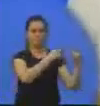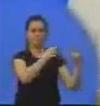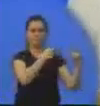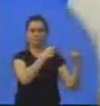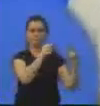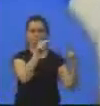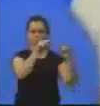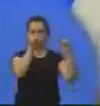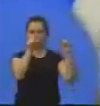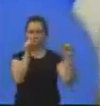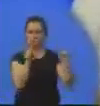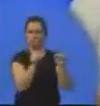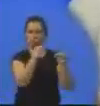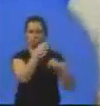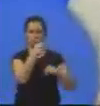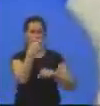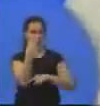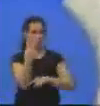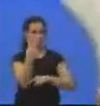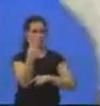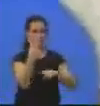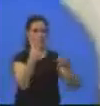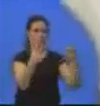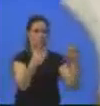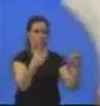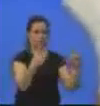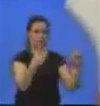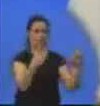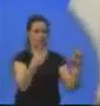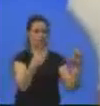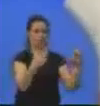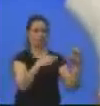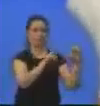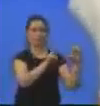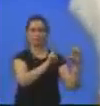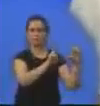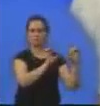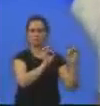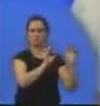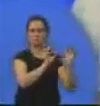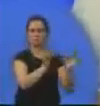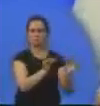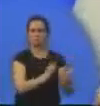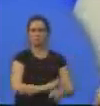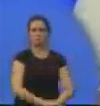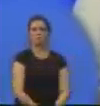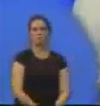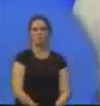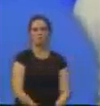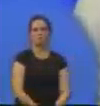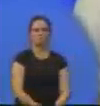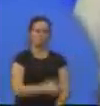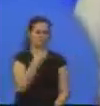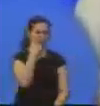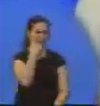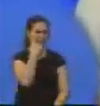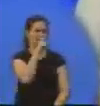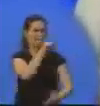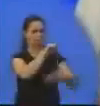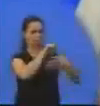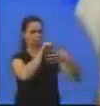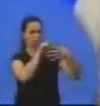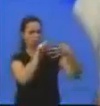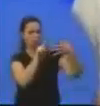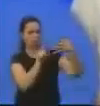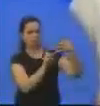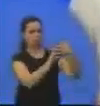r menos o menos 2. Ou alternativa E, real simplesmente. Vai procurar qual é o domínio.